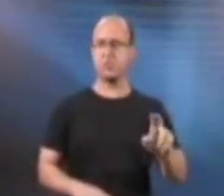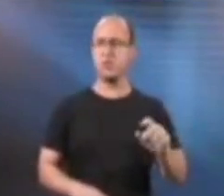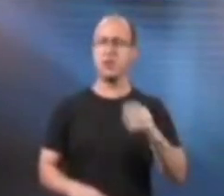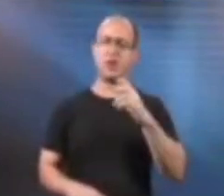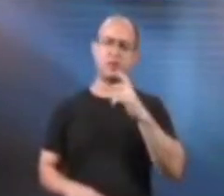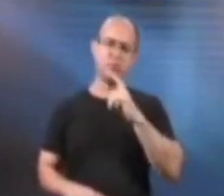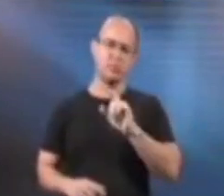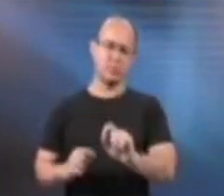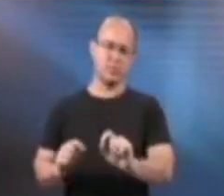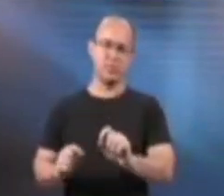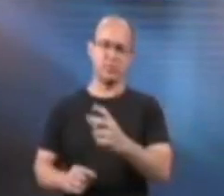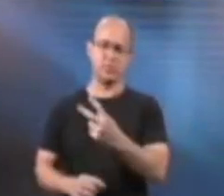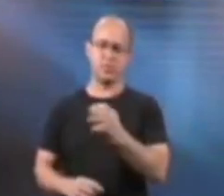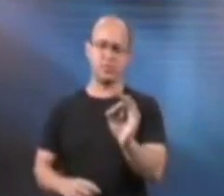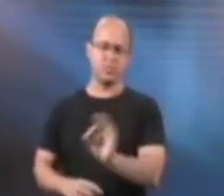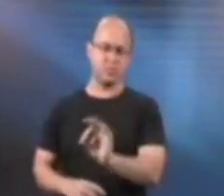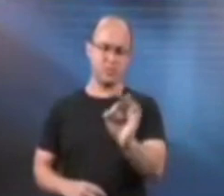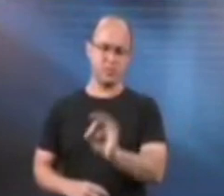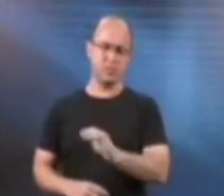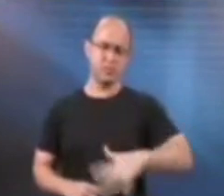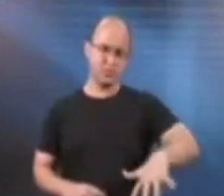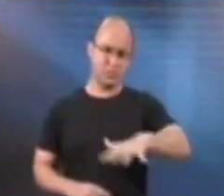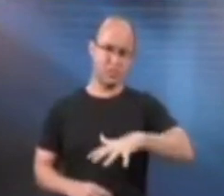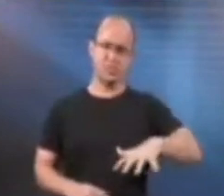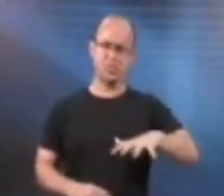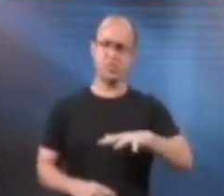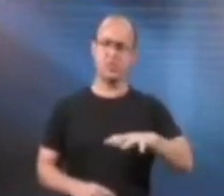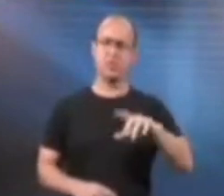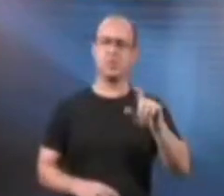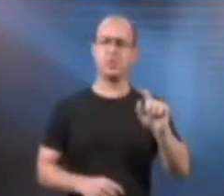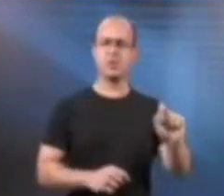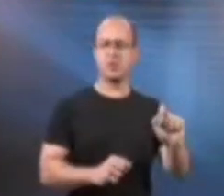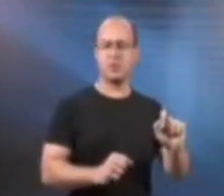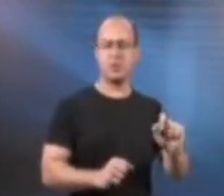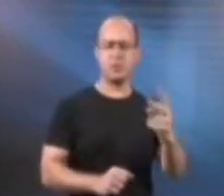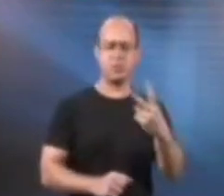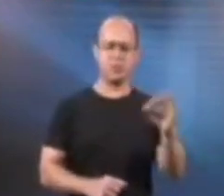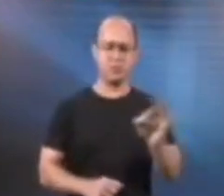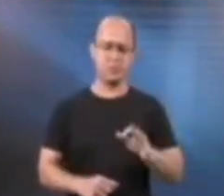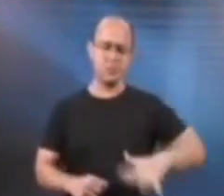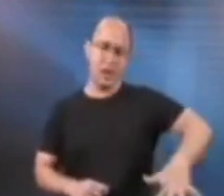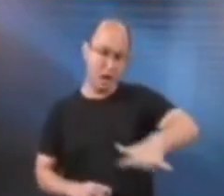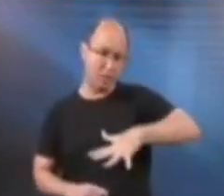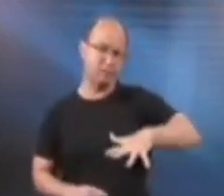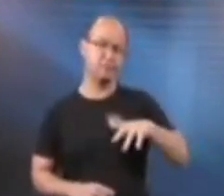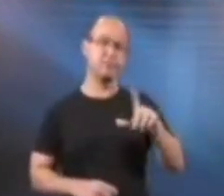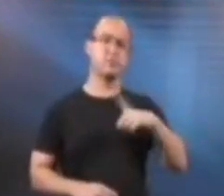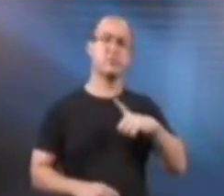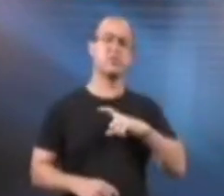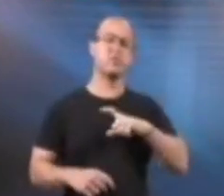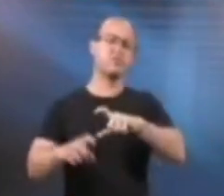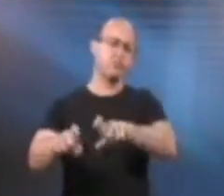apenas 2% do território semiárido nordestino é agricultável hoje. O que é que isso